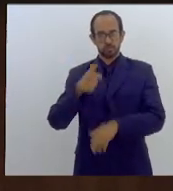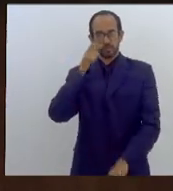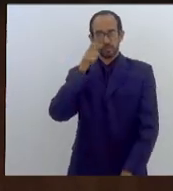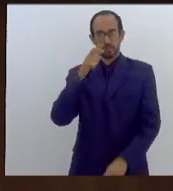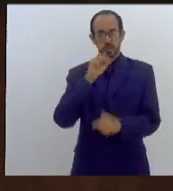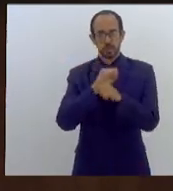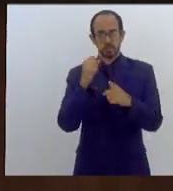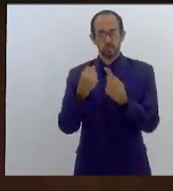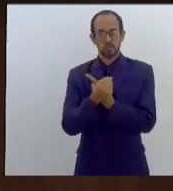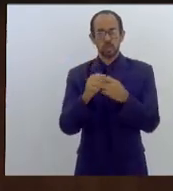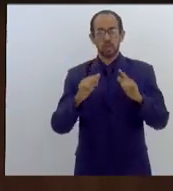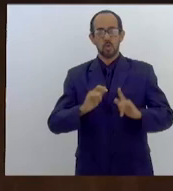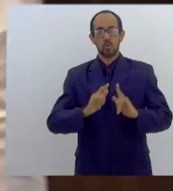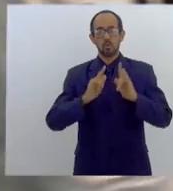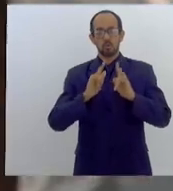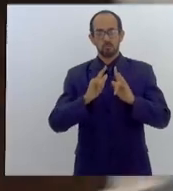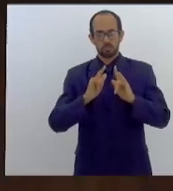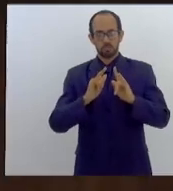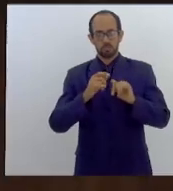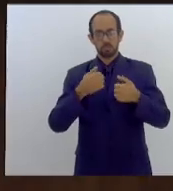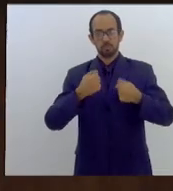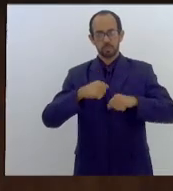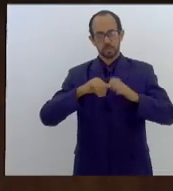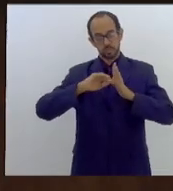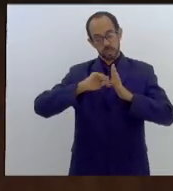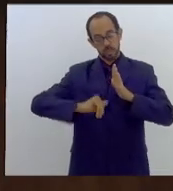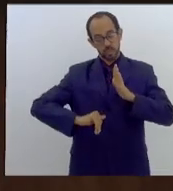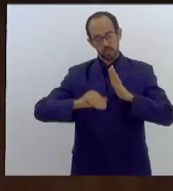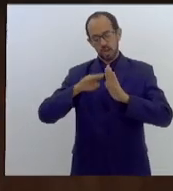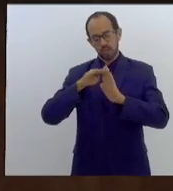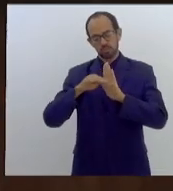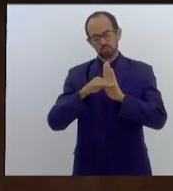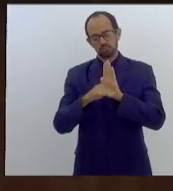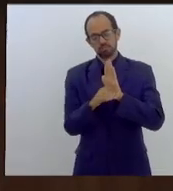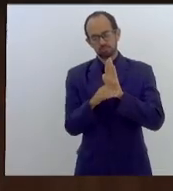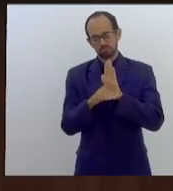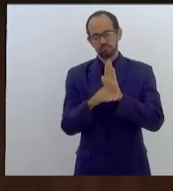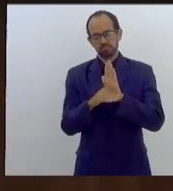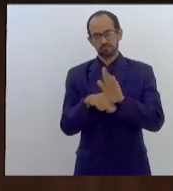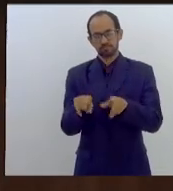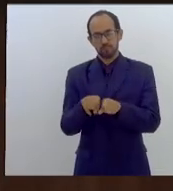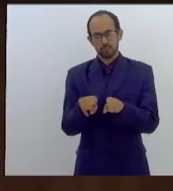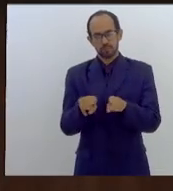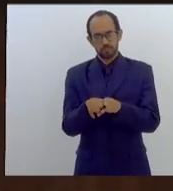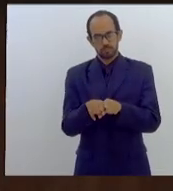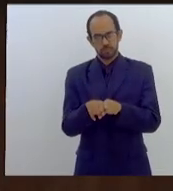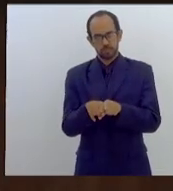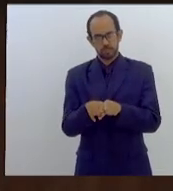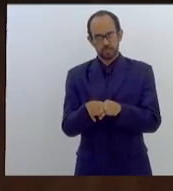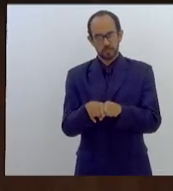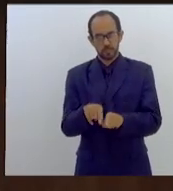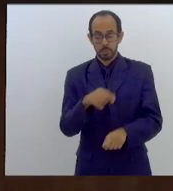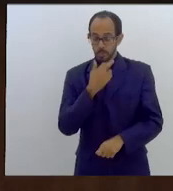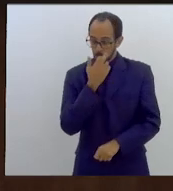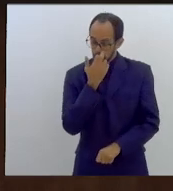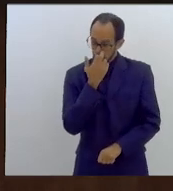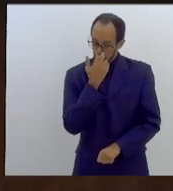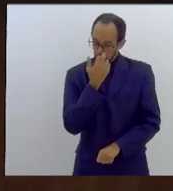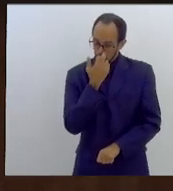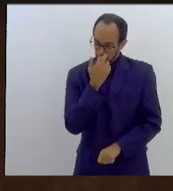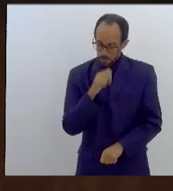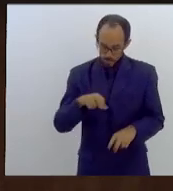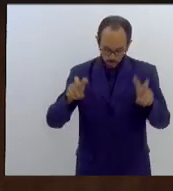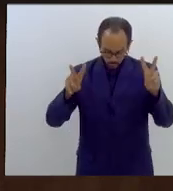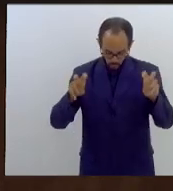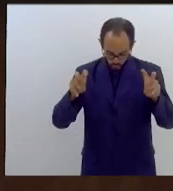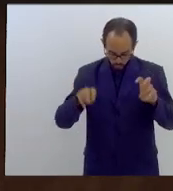social, que tem que ser escoimado desta relação. Isso em relação à relação. Em relação ao